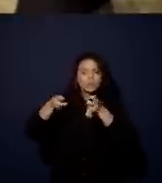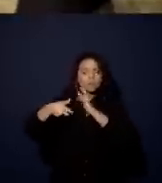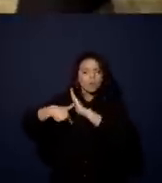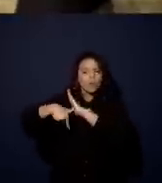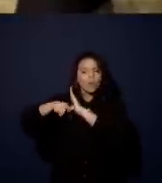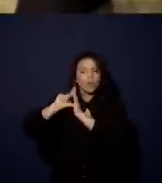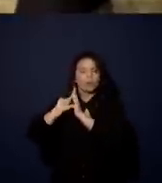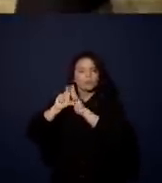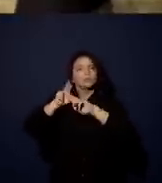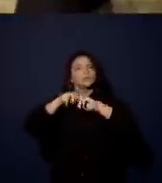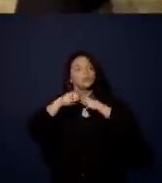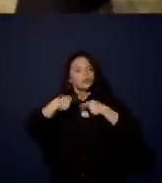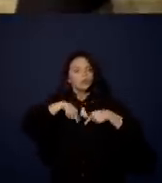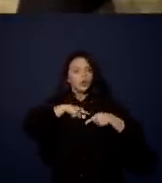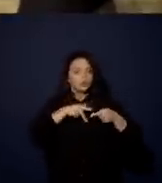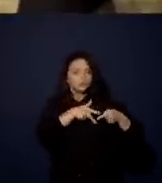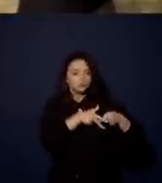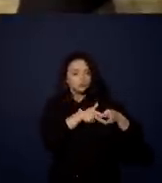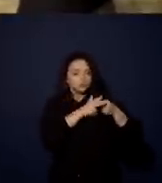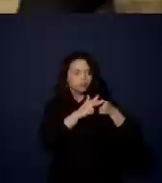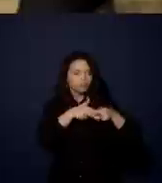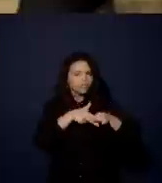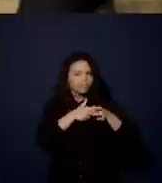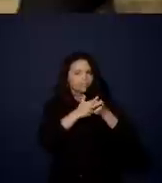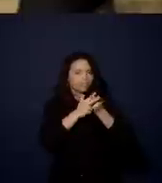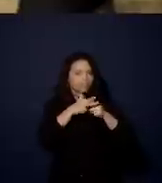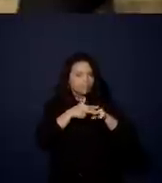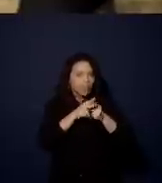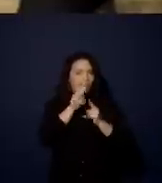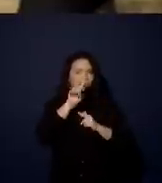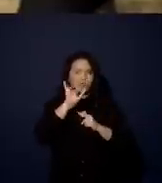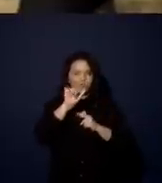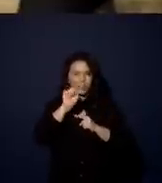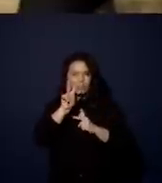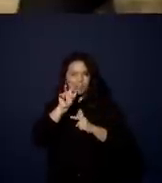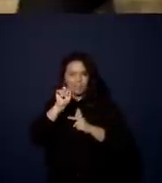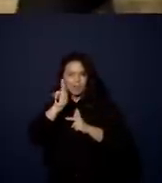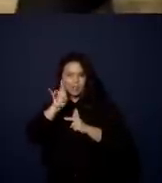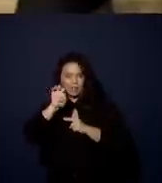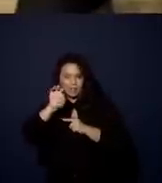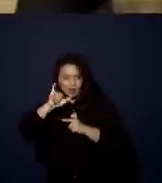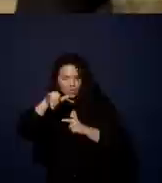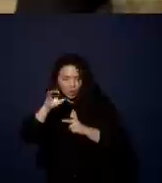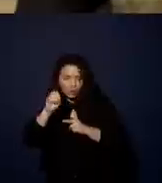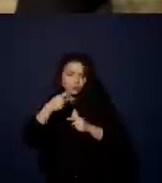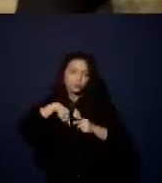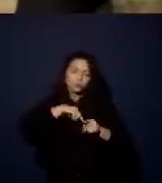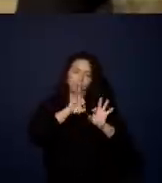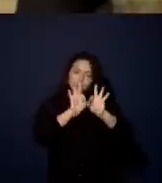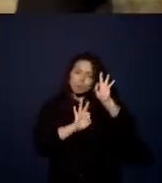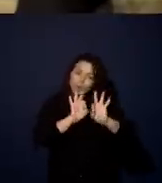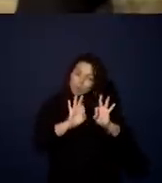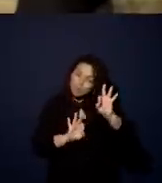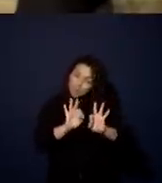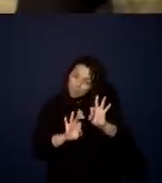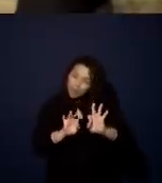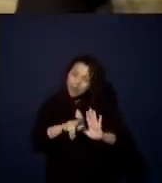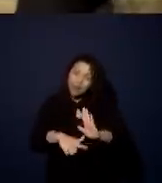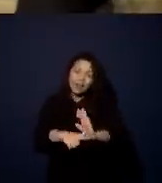reconfigurar via para preparar ela para esse cenário então no nosso negócio